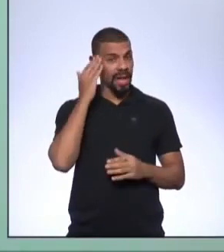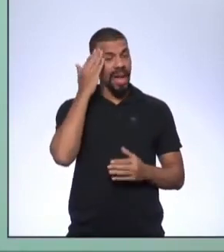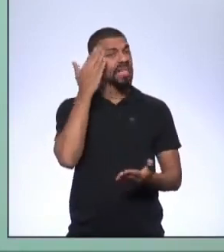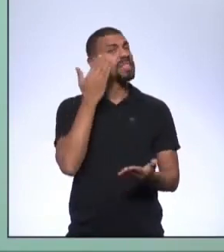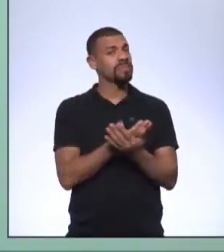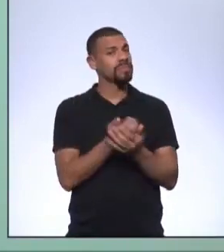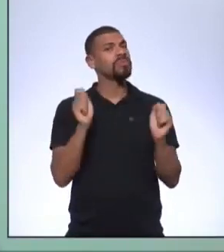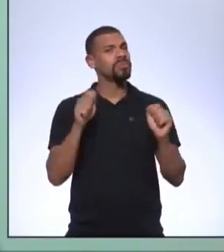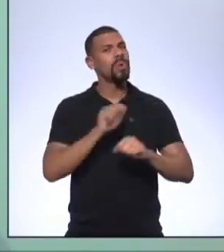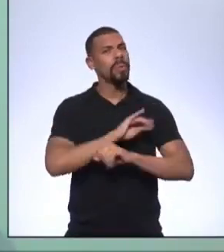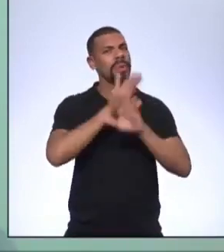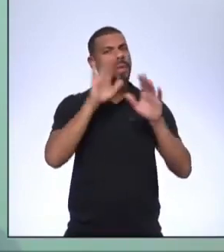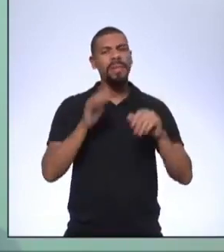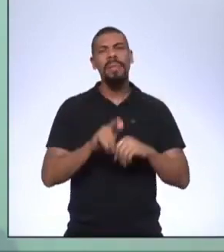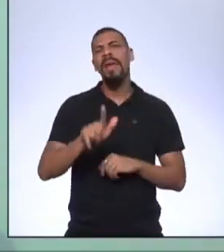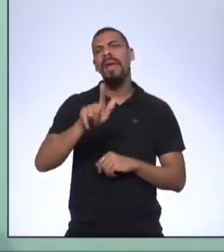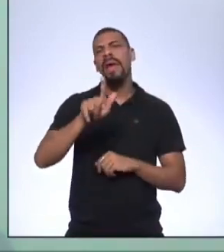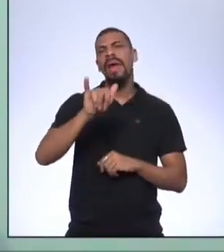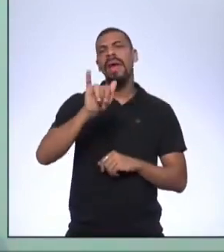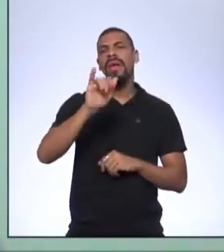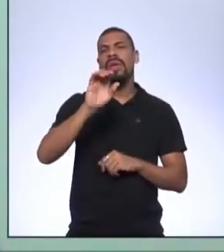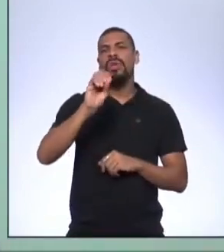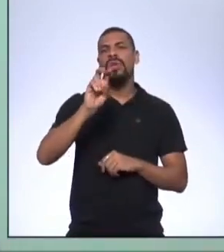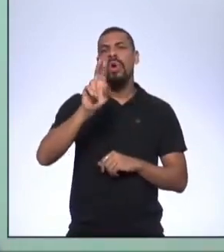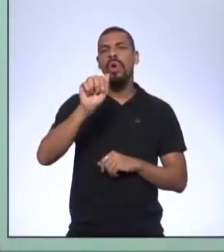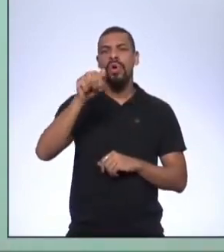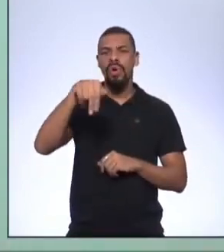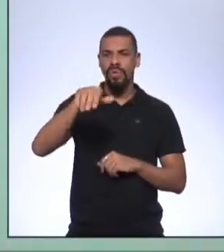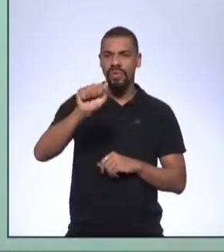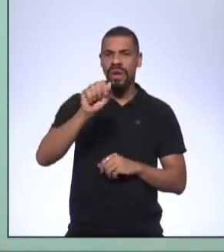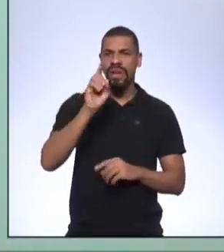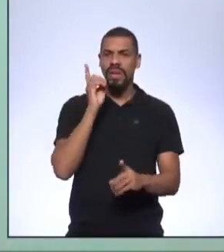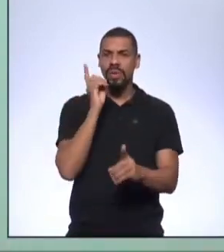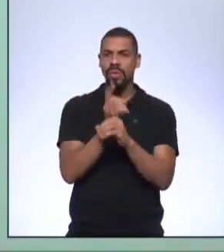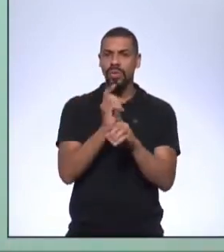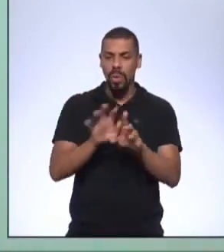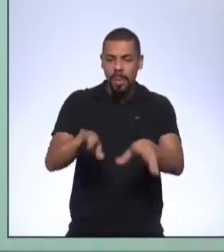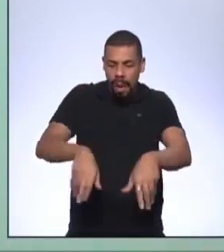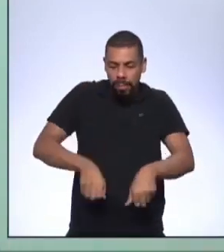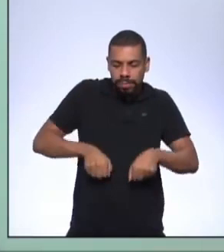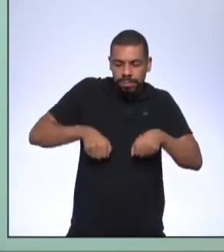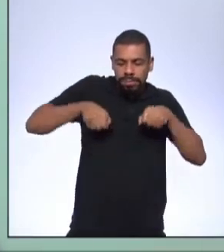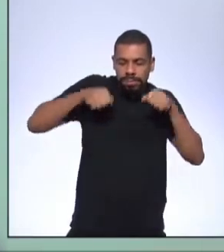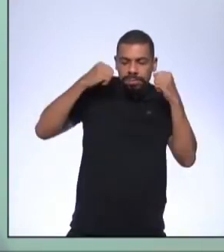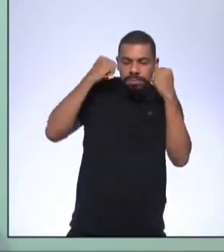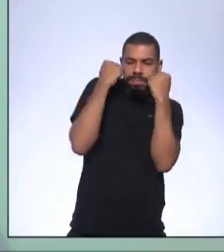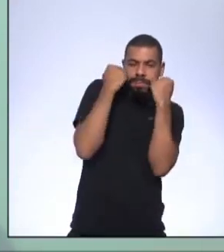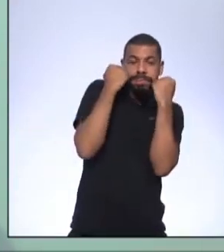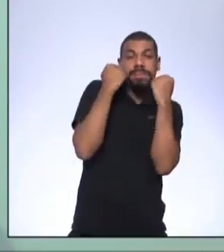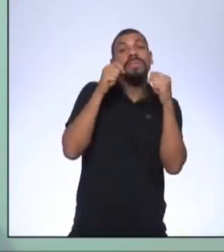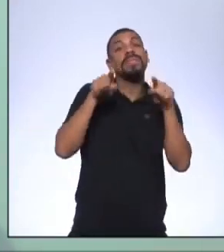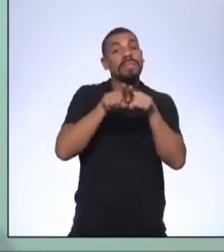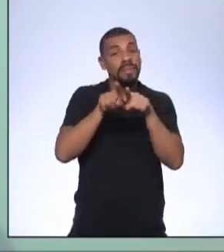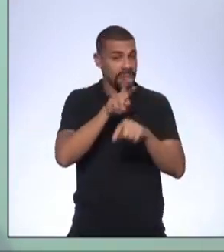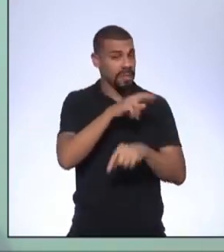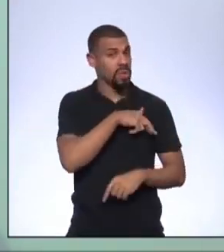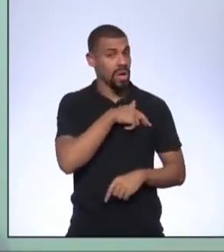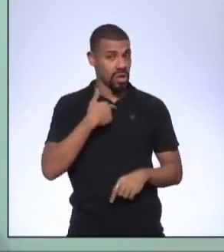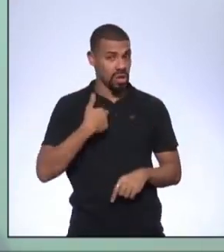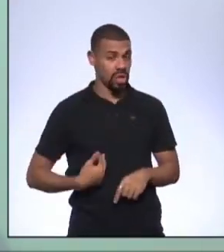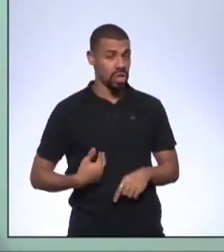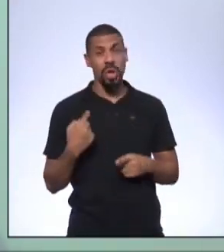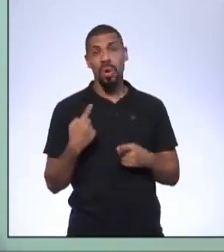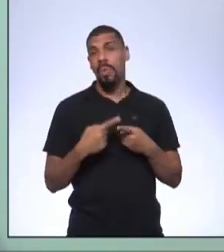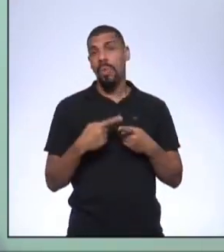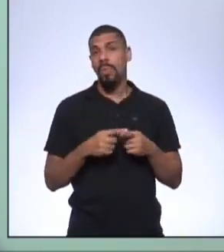ó. Porque a Giovana, ela está dizendo assim, ela localizou uma coberta que ela tem e ela disse que veio da China, porque a